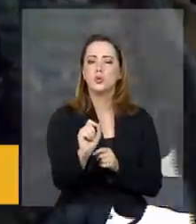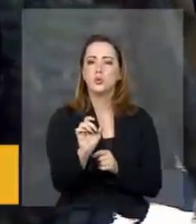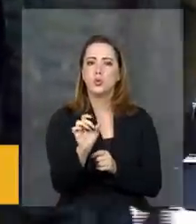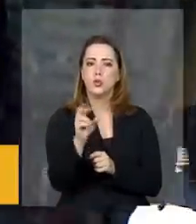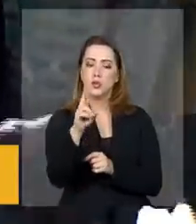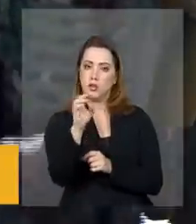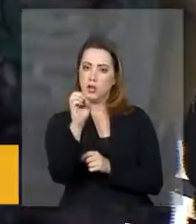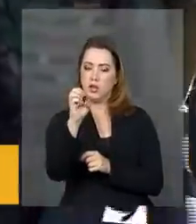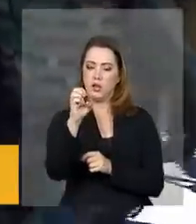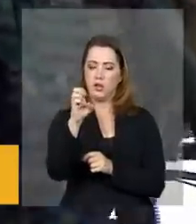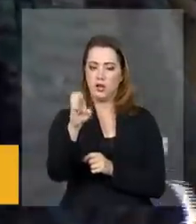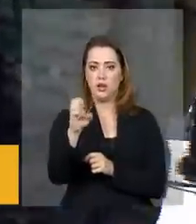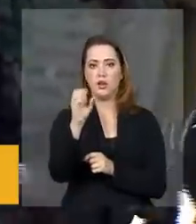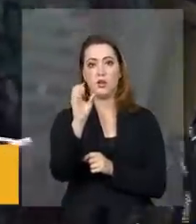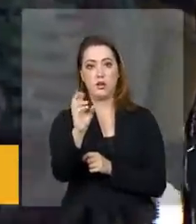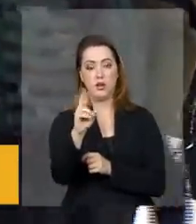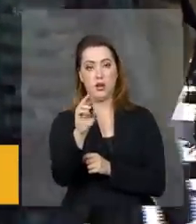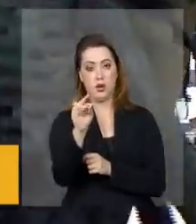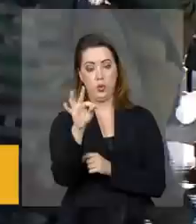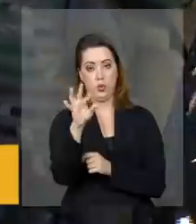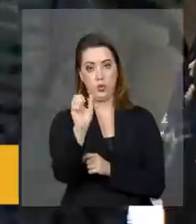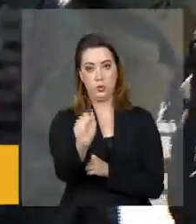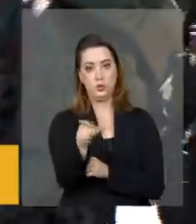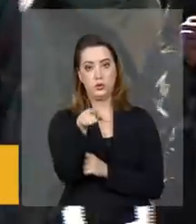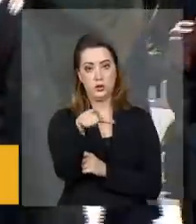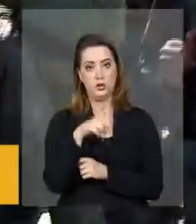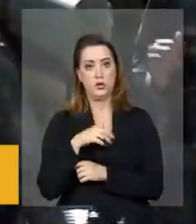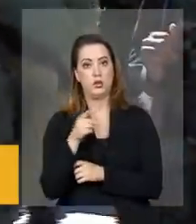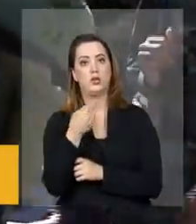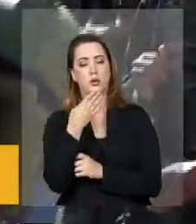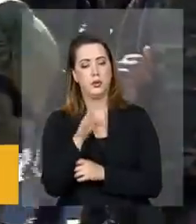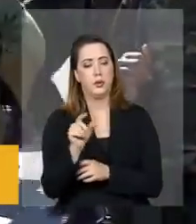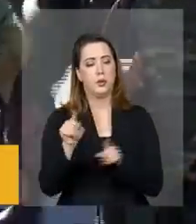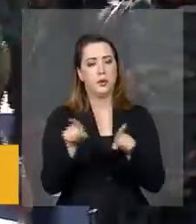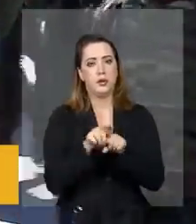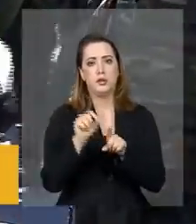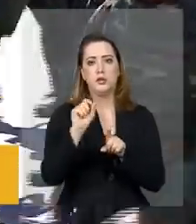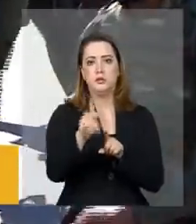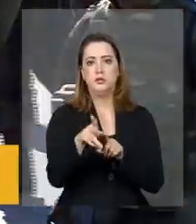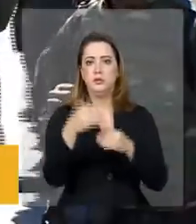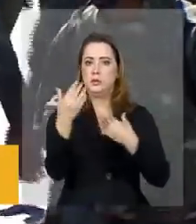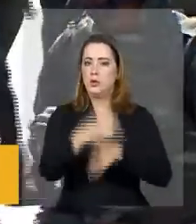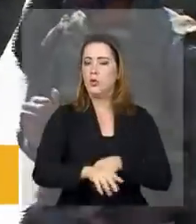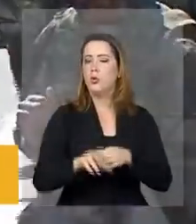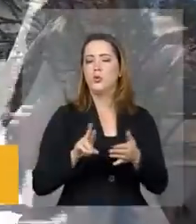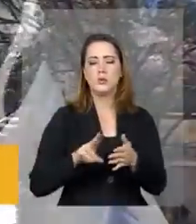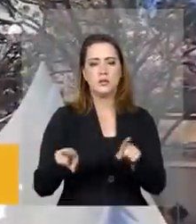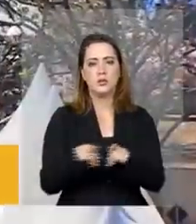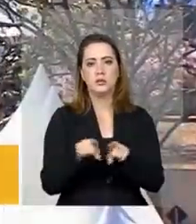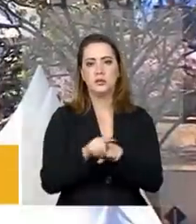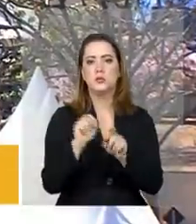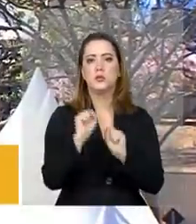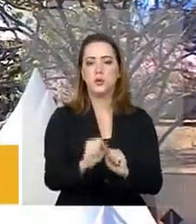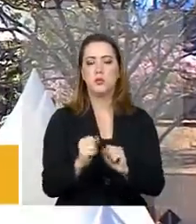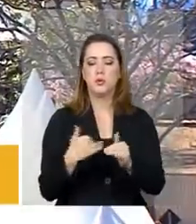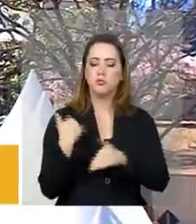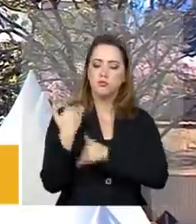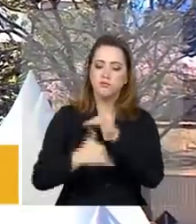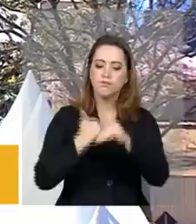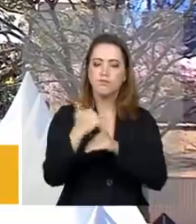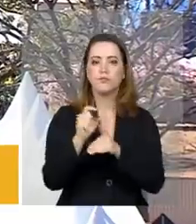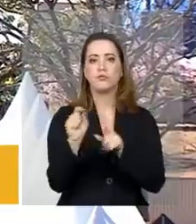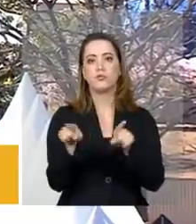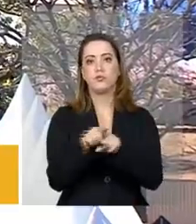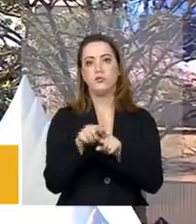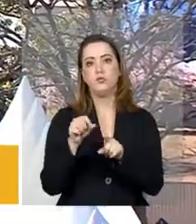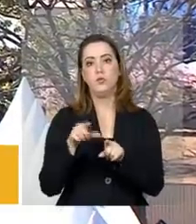toda profissional, concursada, voluntários principalmente, né? E é o que dá a projeção anfíbia à Marinha, né? Aquele movimento de